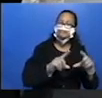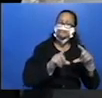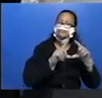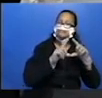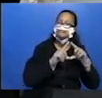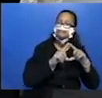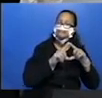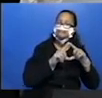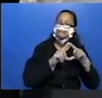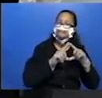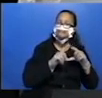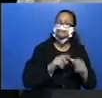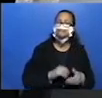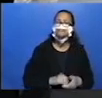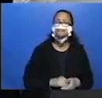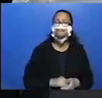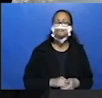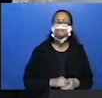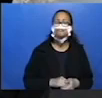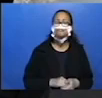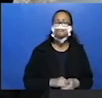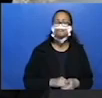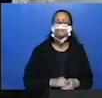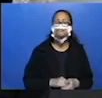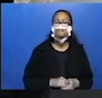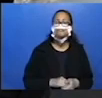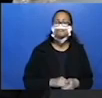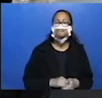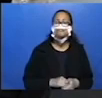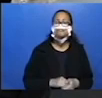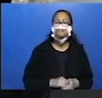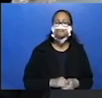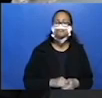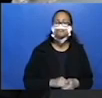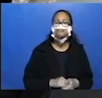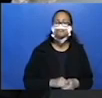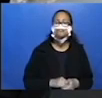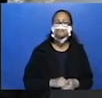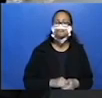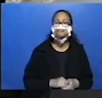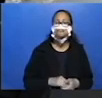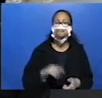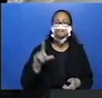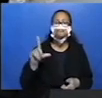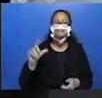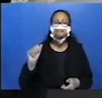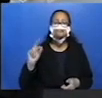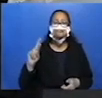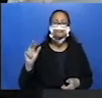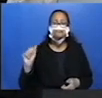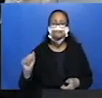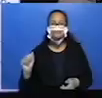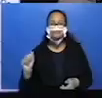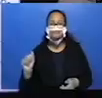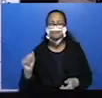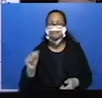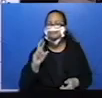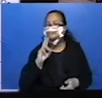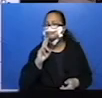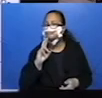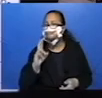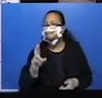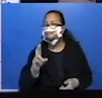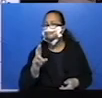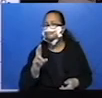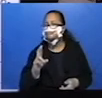Quéops. Tá certo até aqui? Olha aqui a Lara dando um recadinho. Termine de ler